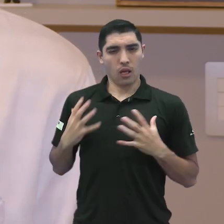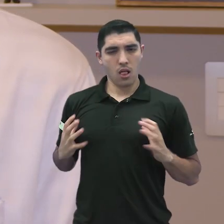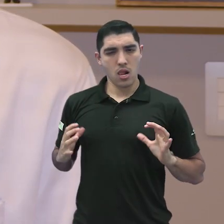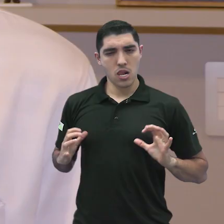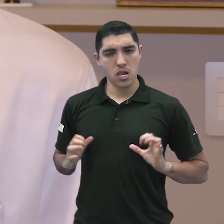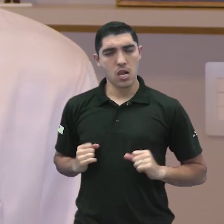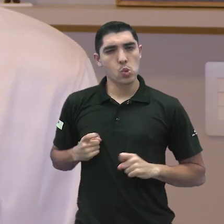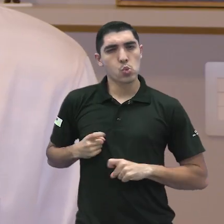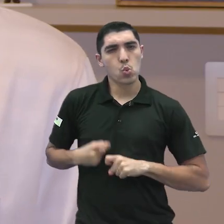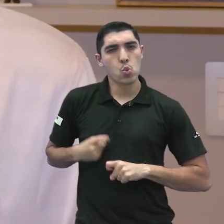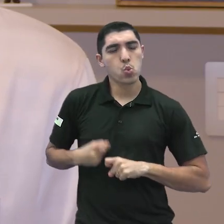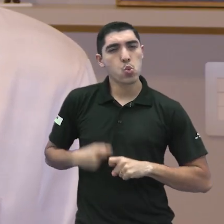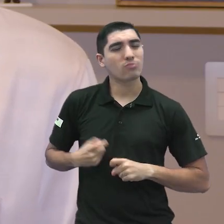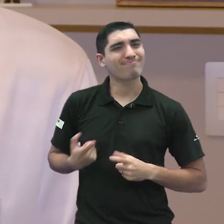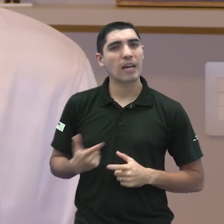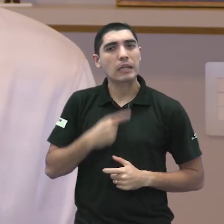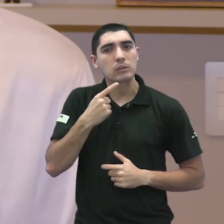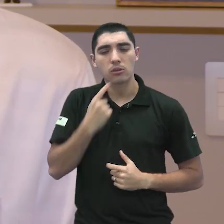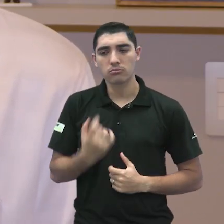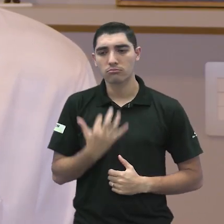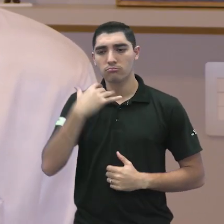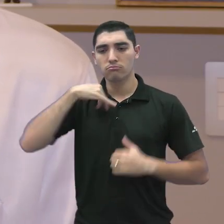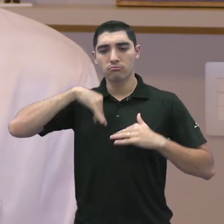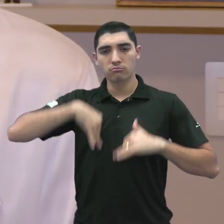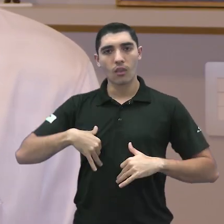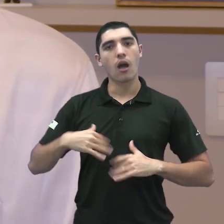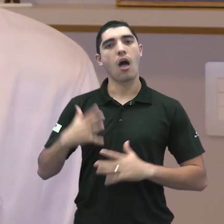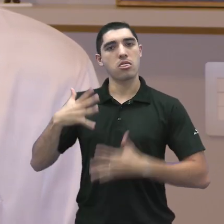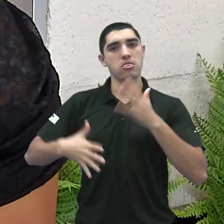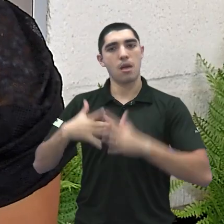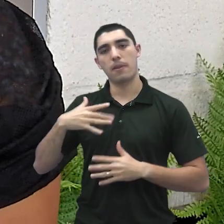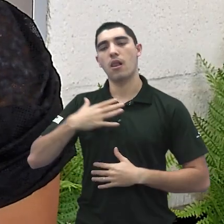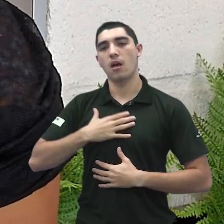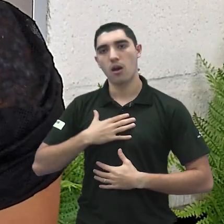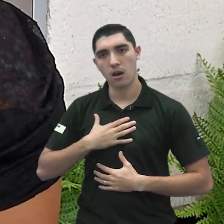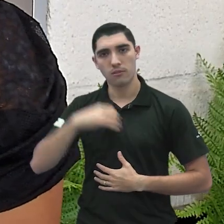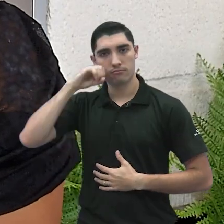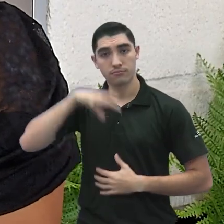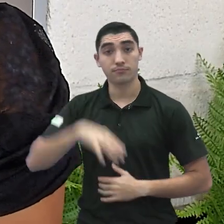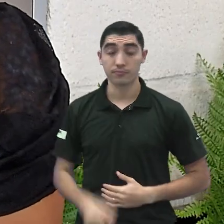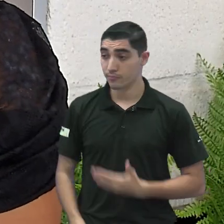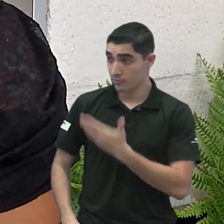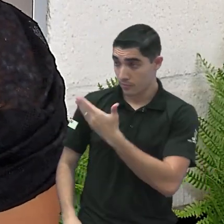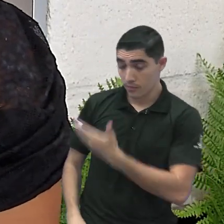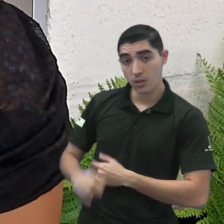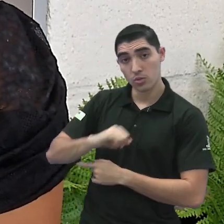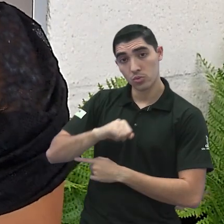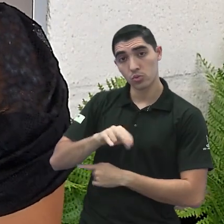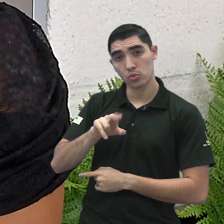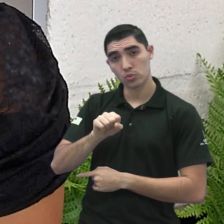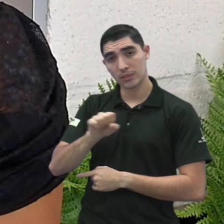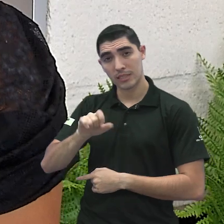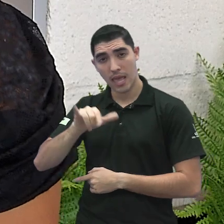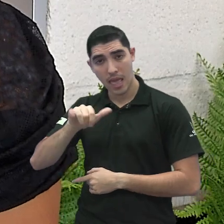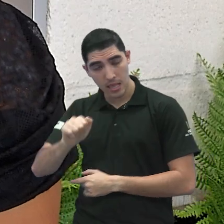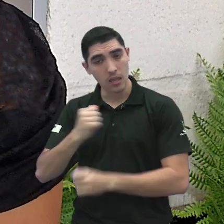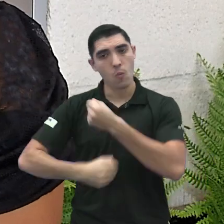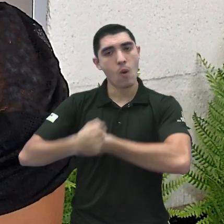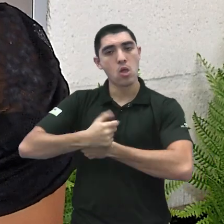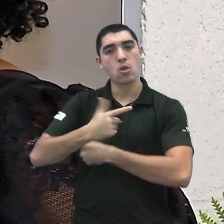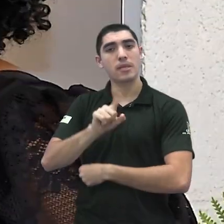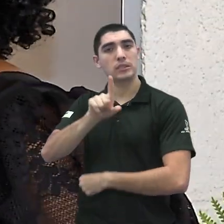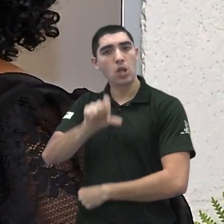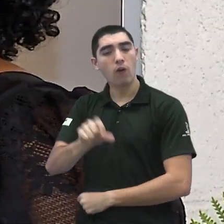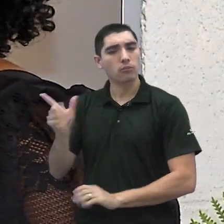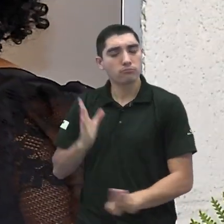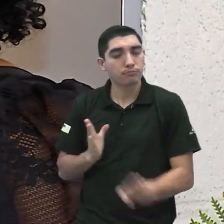com isso dificulta a entrada de ar no pulmão e prejudica a respiração. Foi a fibrose pulmonar que a Juscelia descobriu em